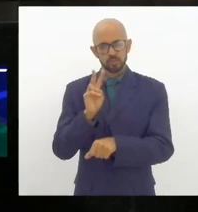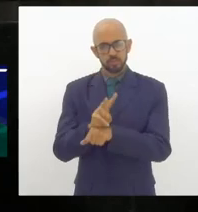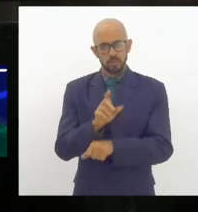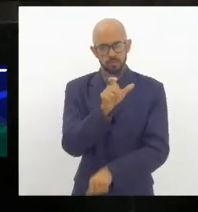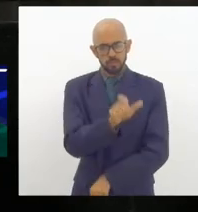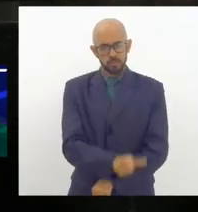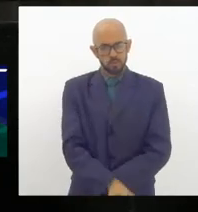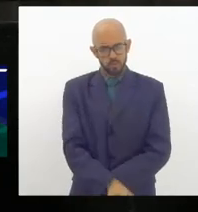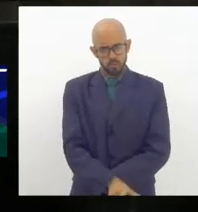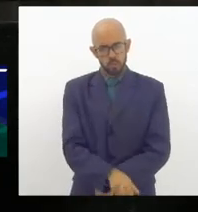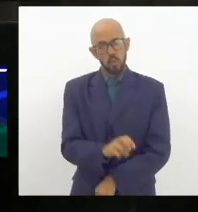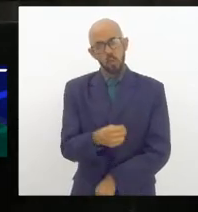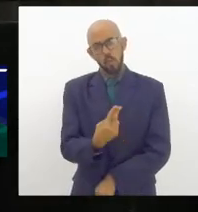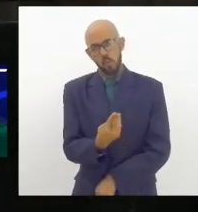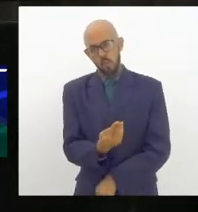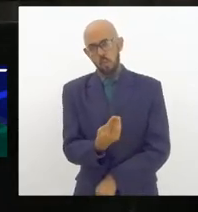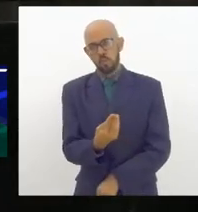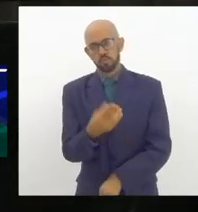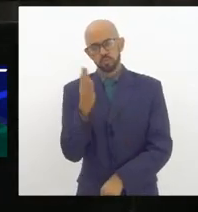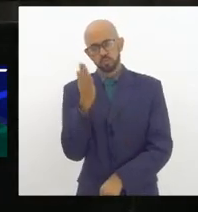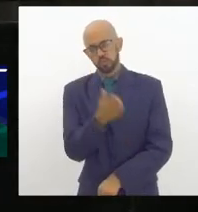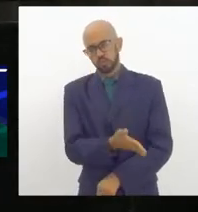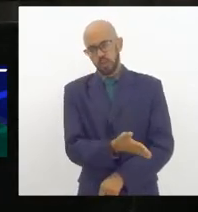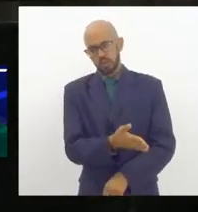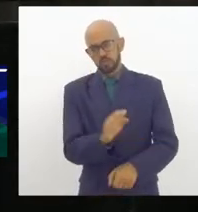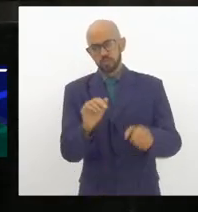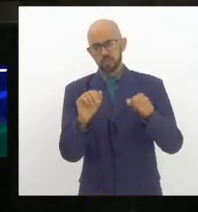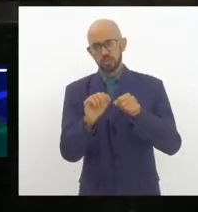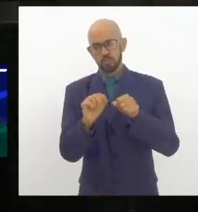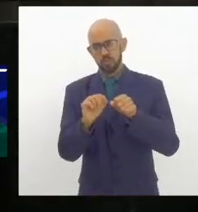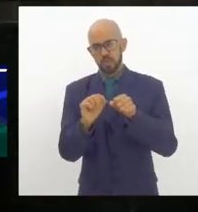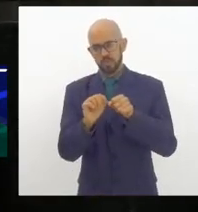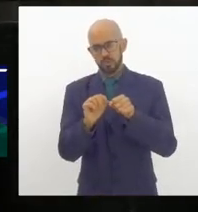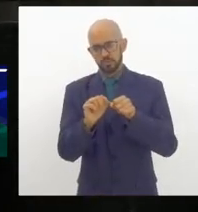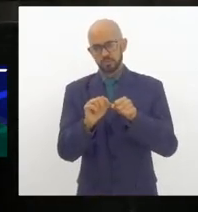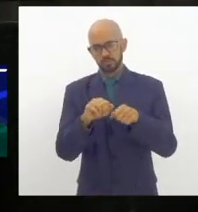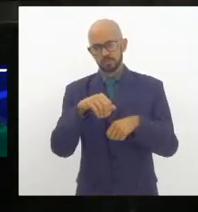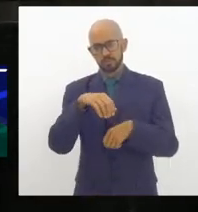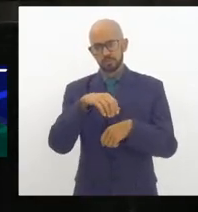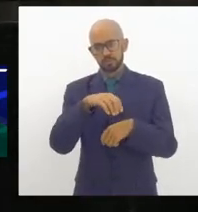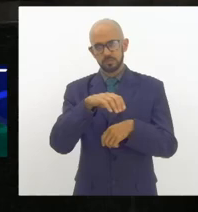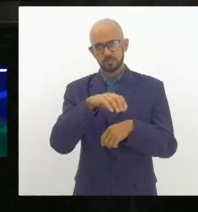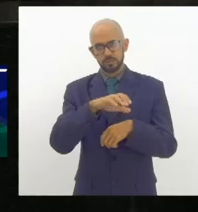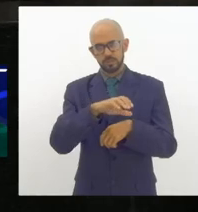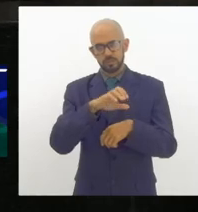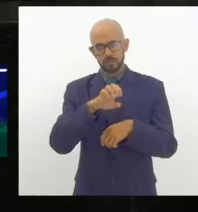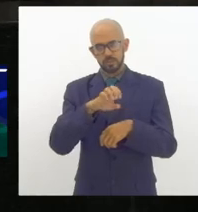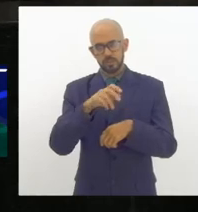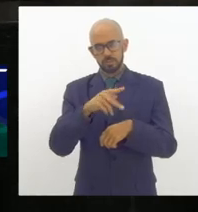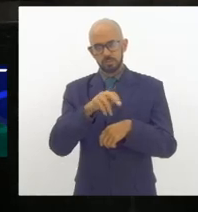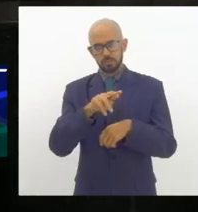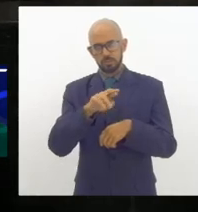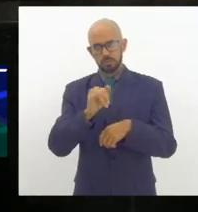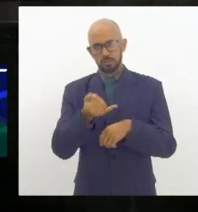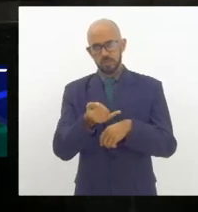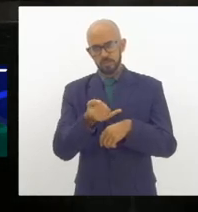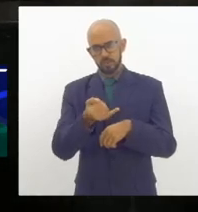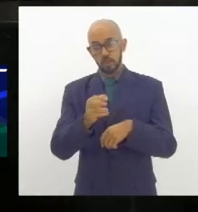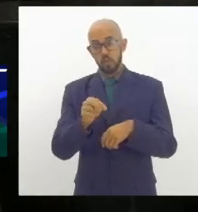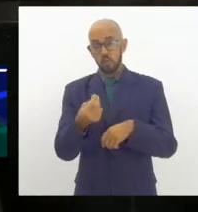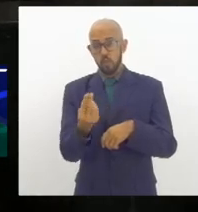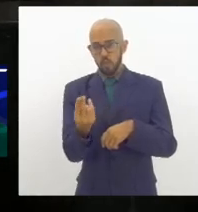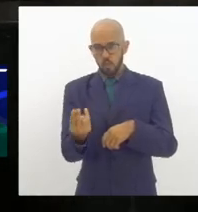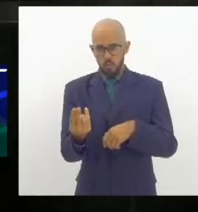ou feitas diretamente pela ceperj ou